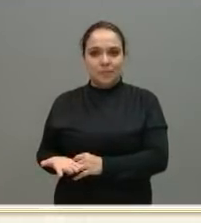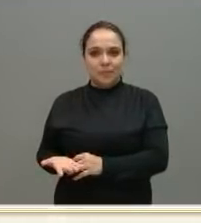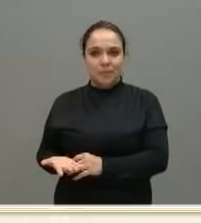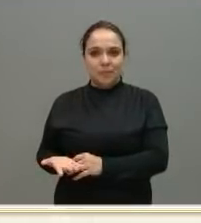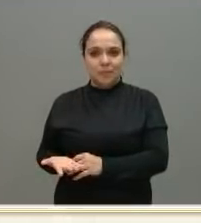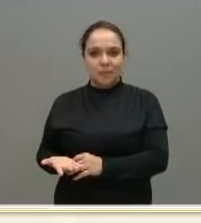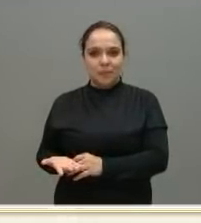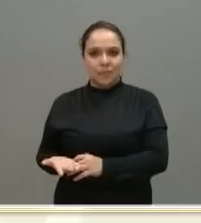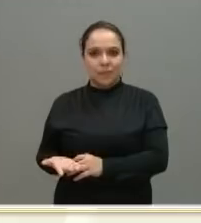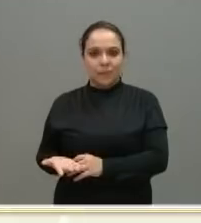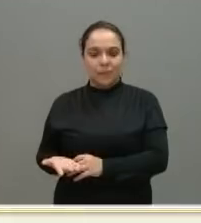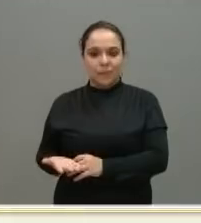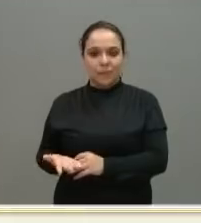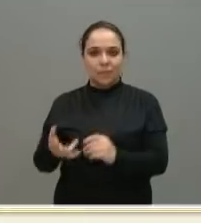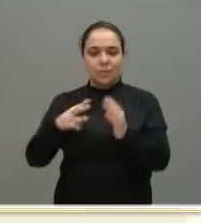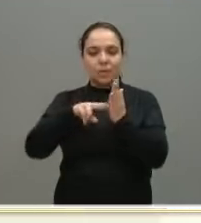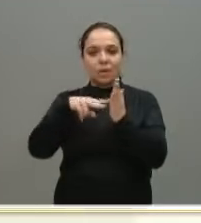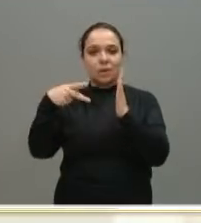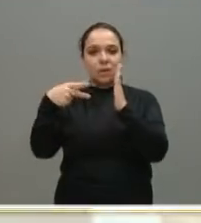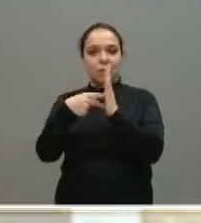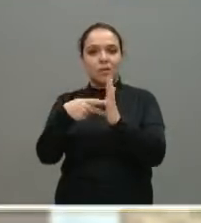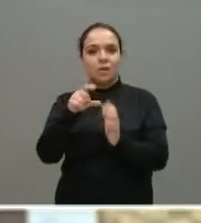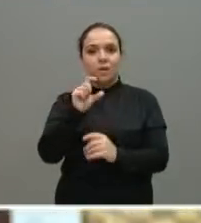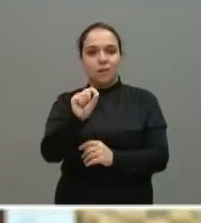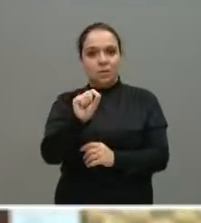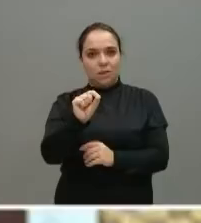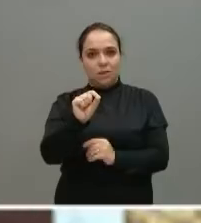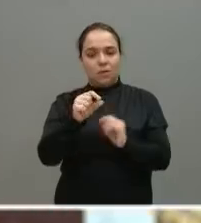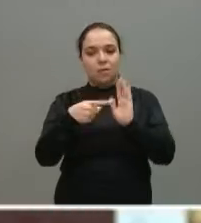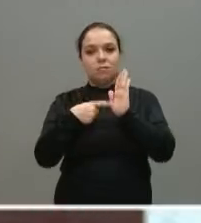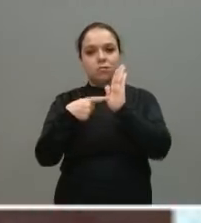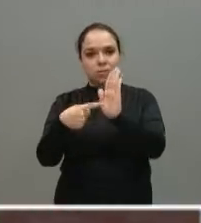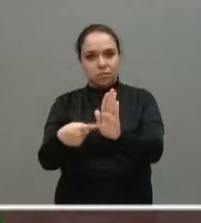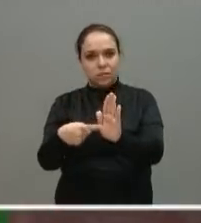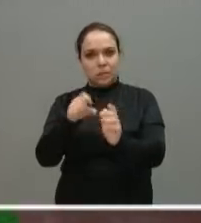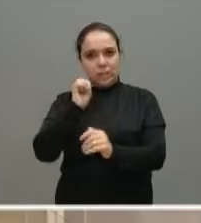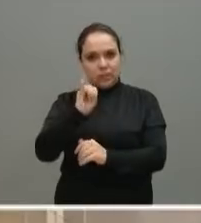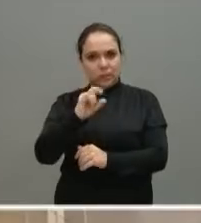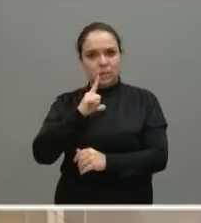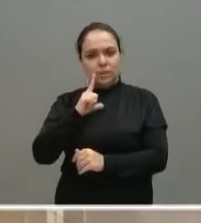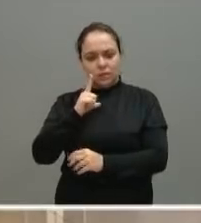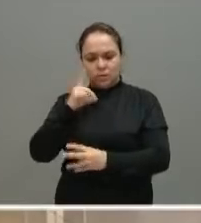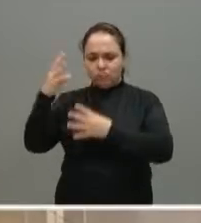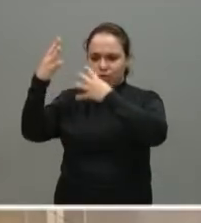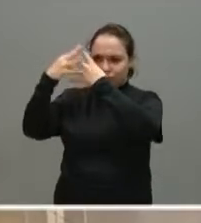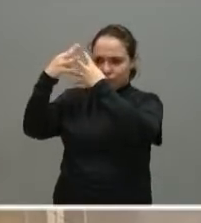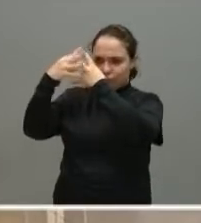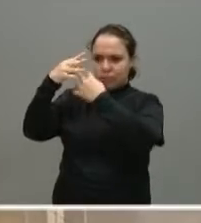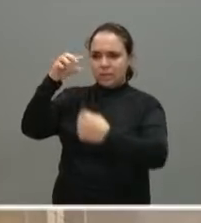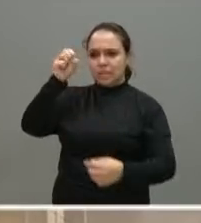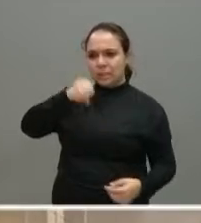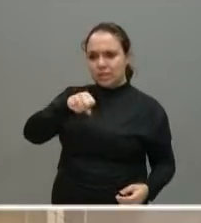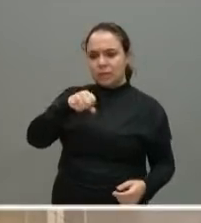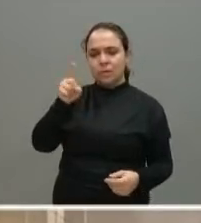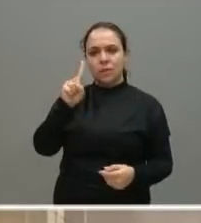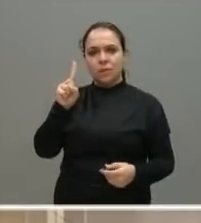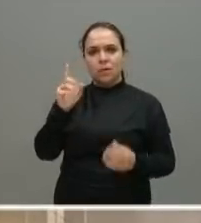é também apresentada se seremos ou não atendidos em nossas orações.